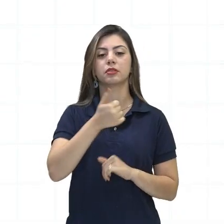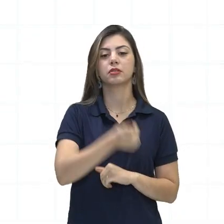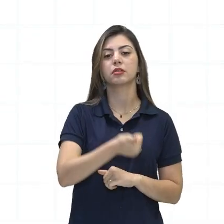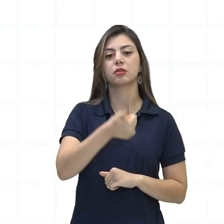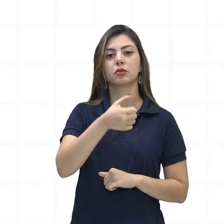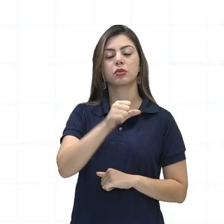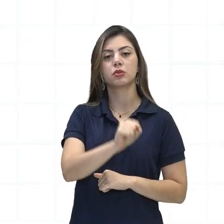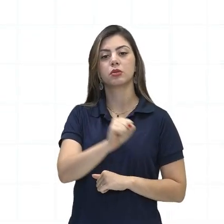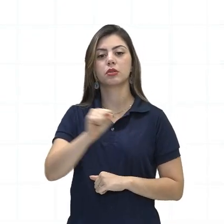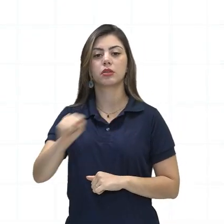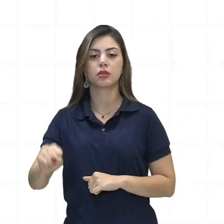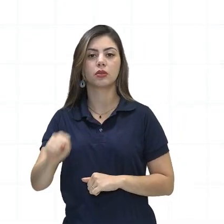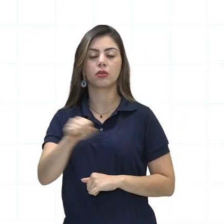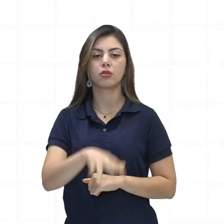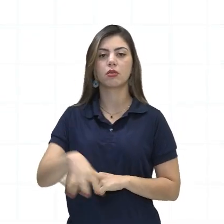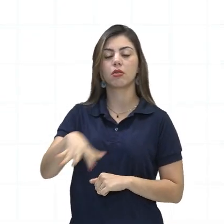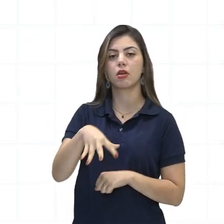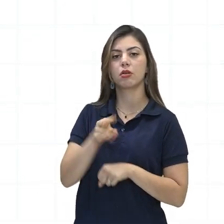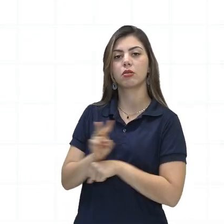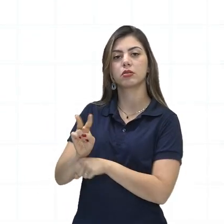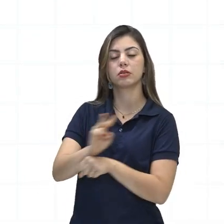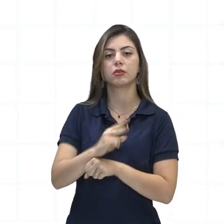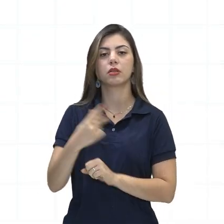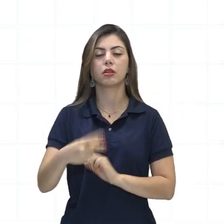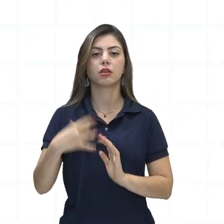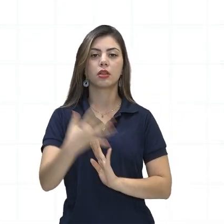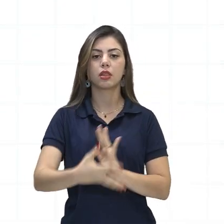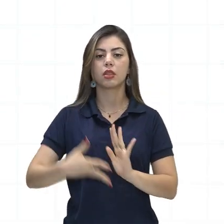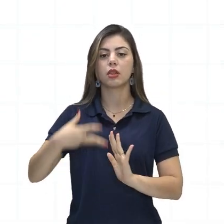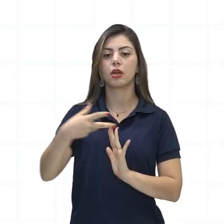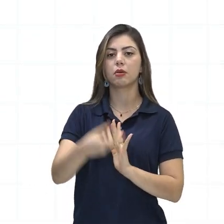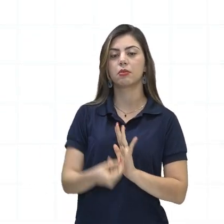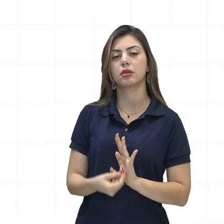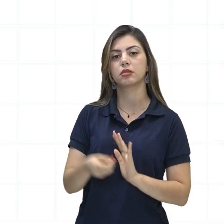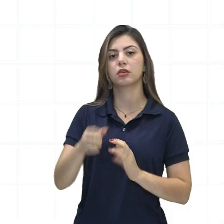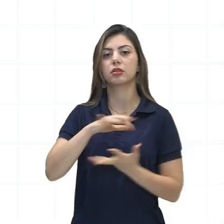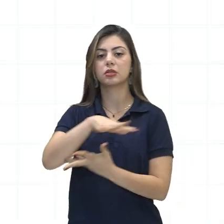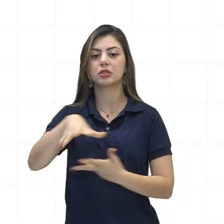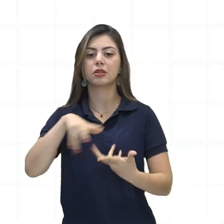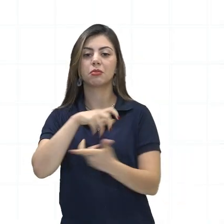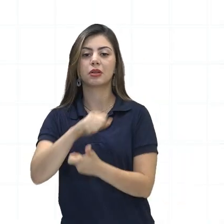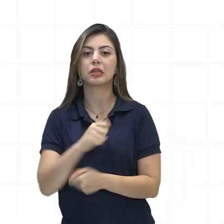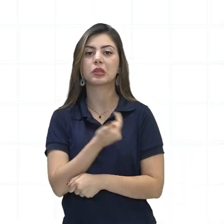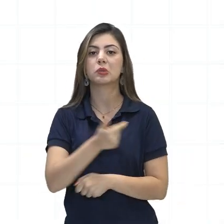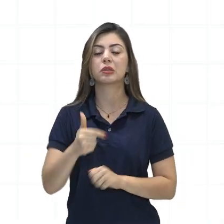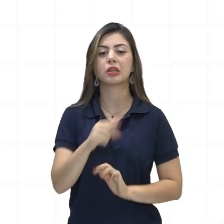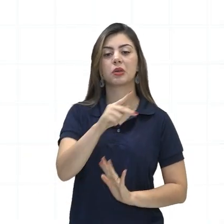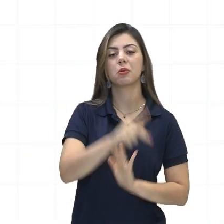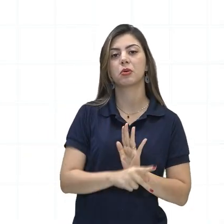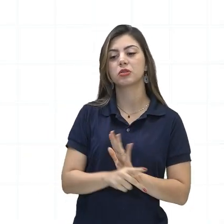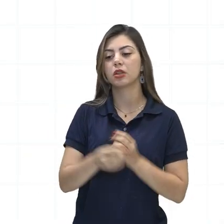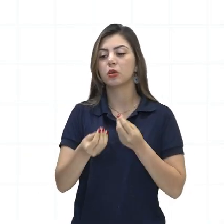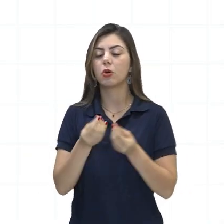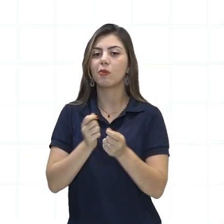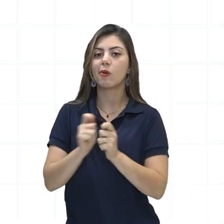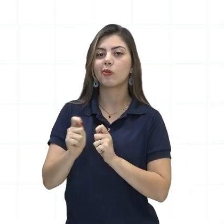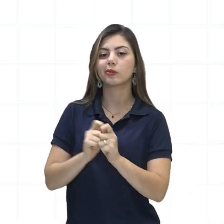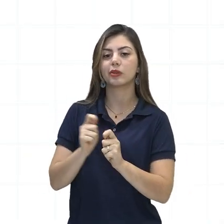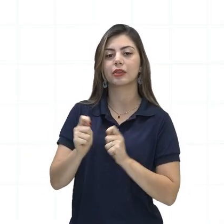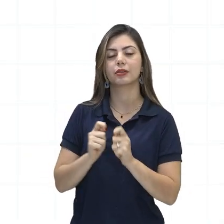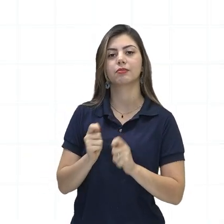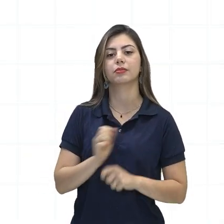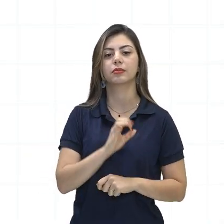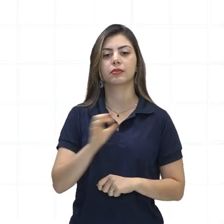de conservação da Amazônia de uso sustentável não possuem um plano de manejo. E aí a gente ainda